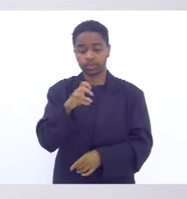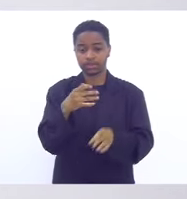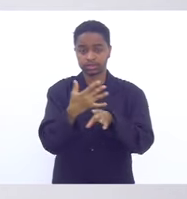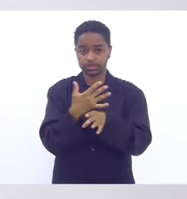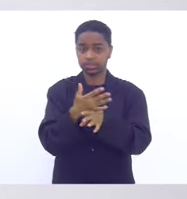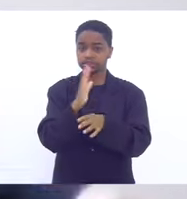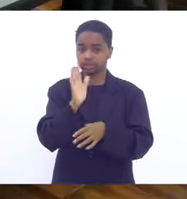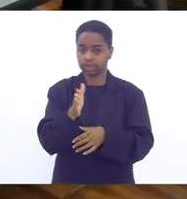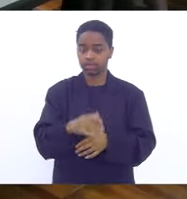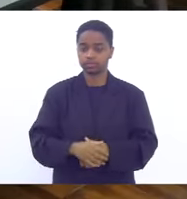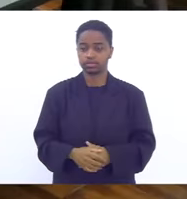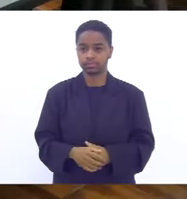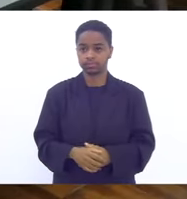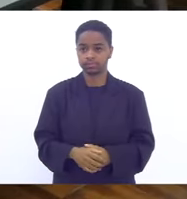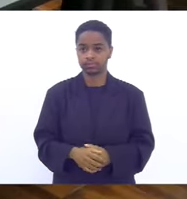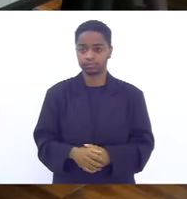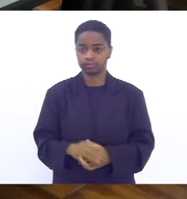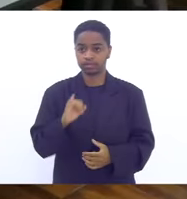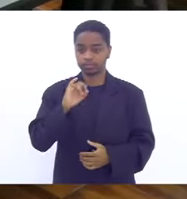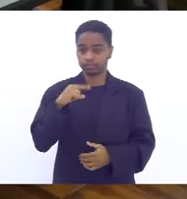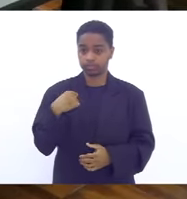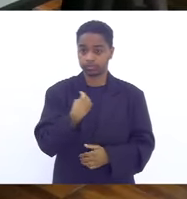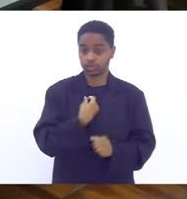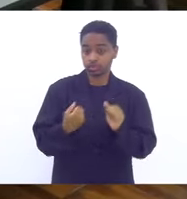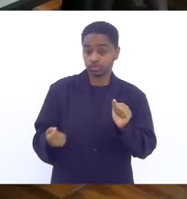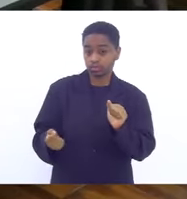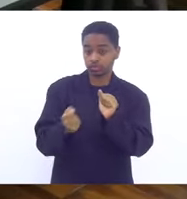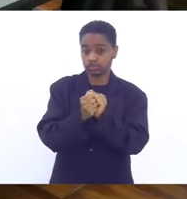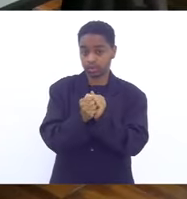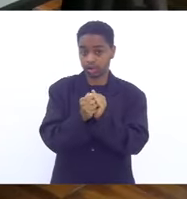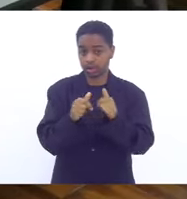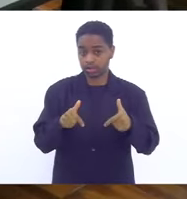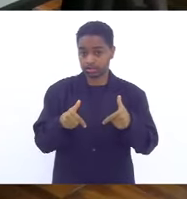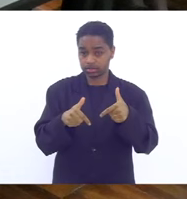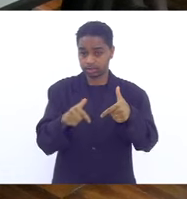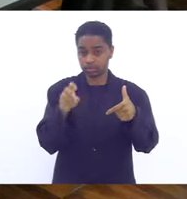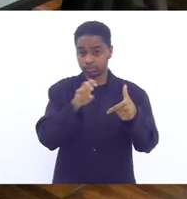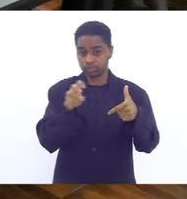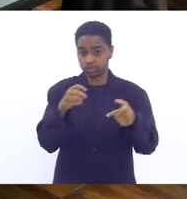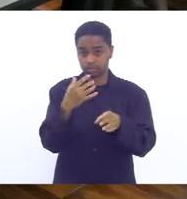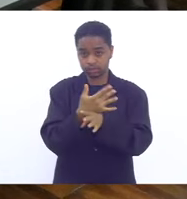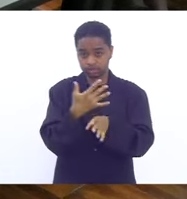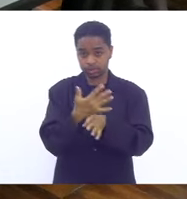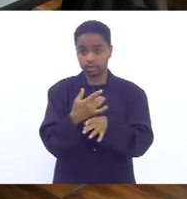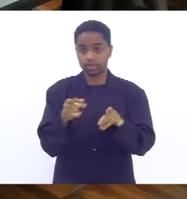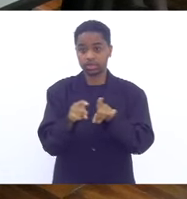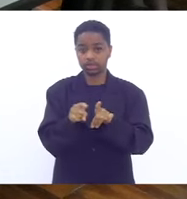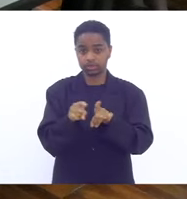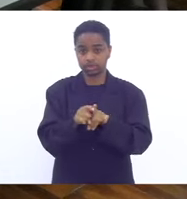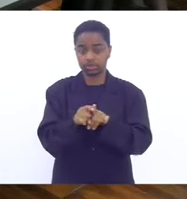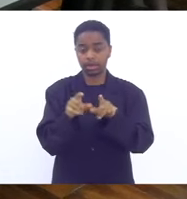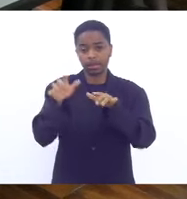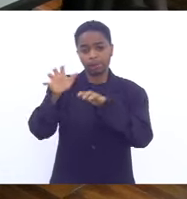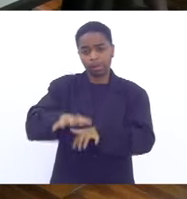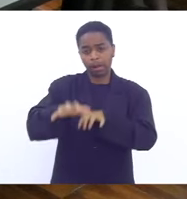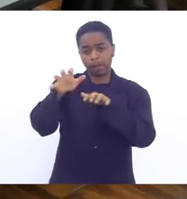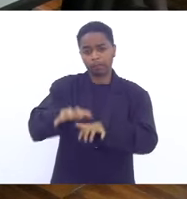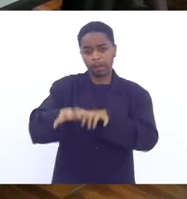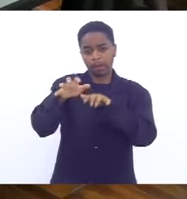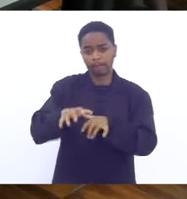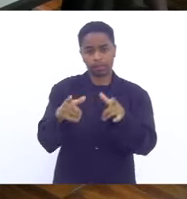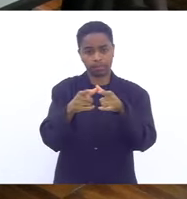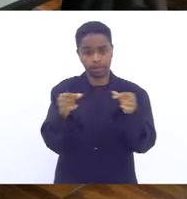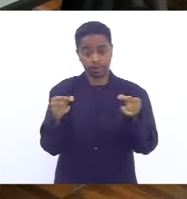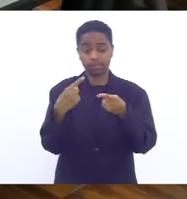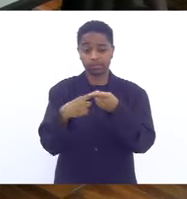já. Se a gente se juntar à ação desses 55 municípios e fazer uma marcha em Brasília, porque as grandes mudanças